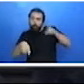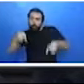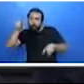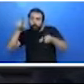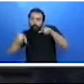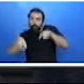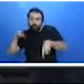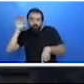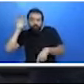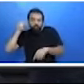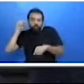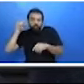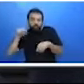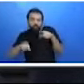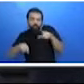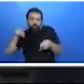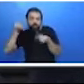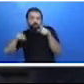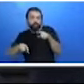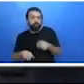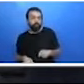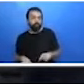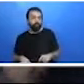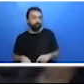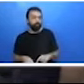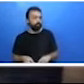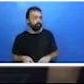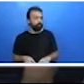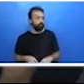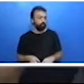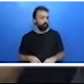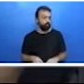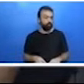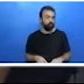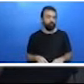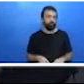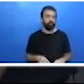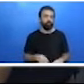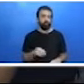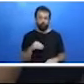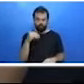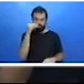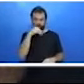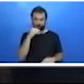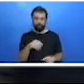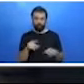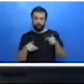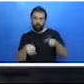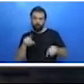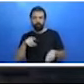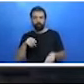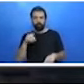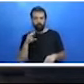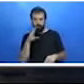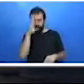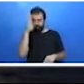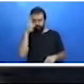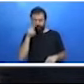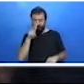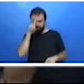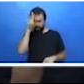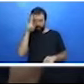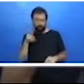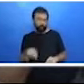forte. Dessa alternância, tá certo? Das sílabas fracas e fortes que nasce o ritmo do